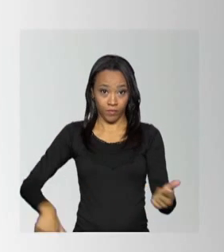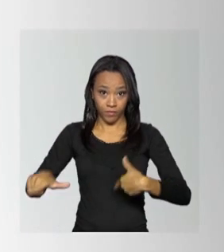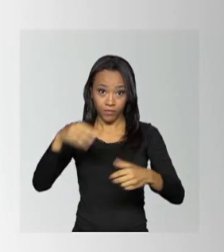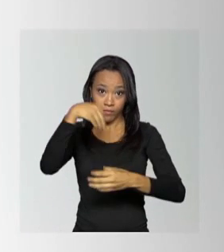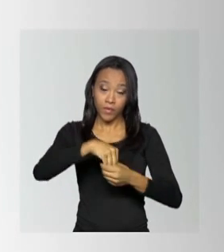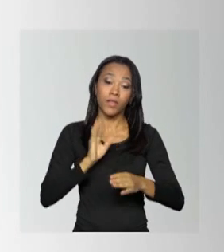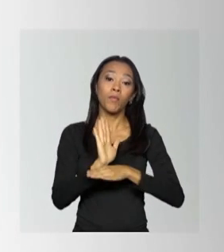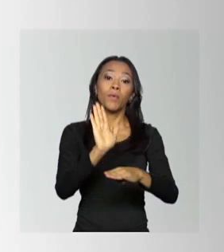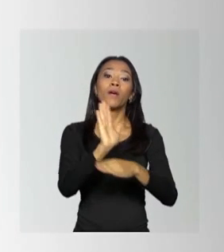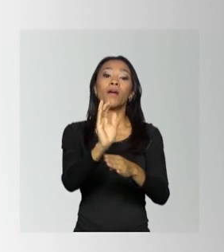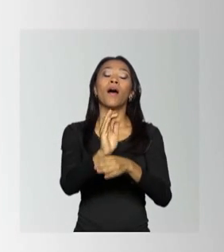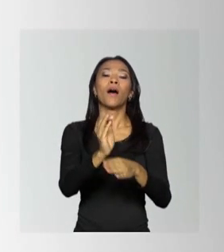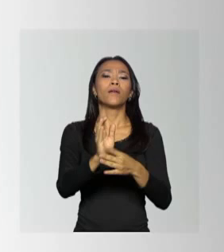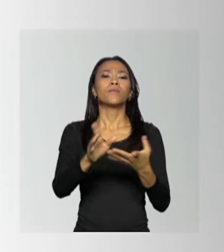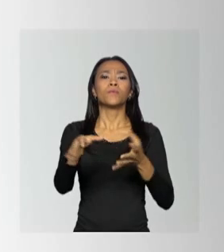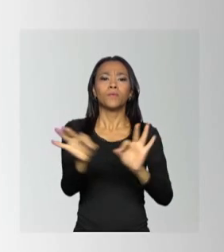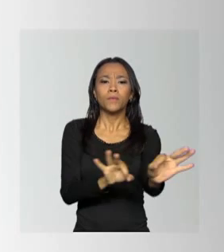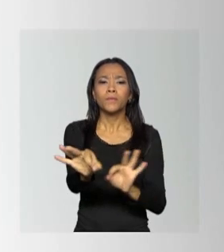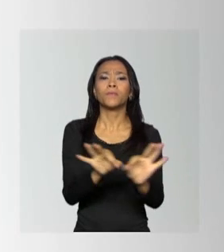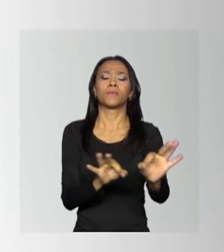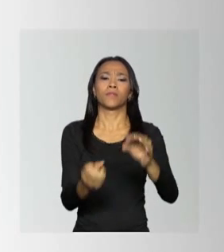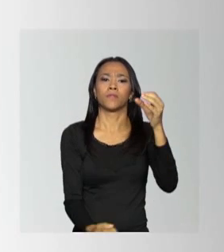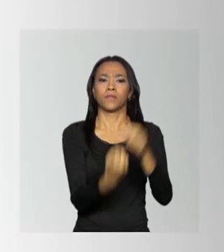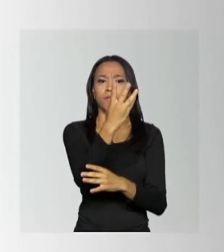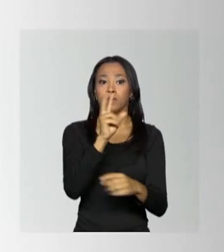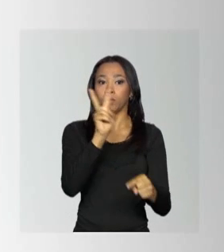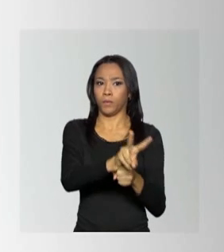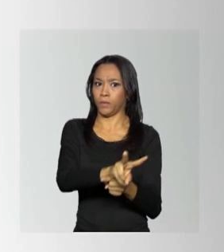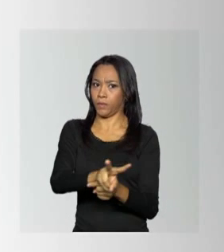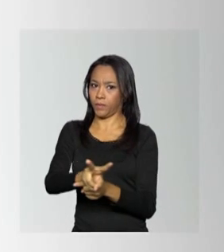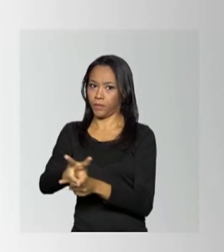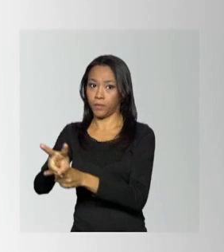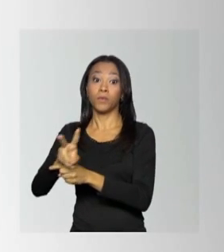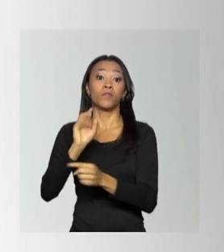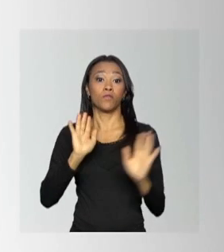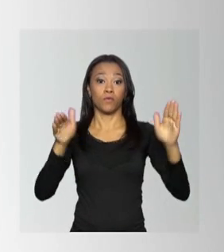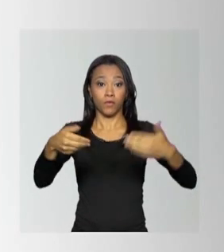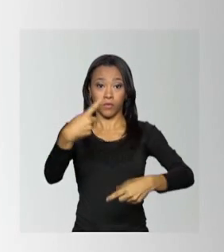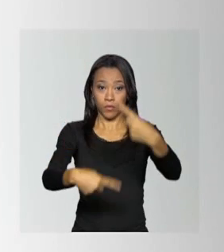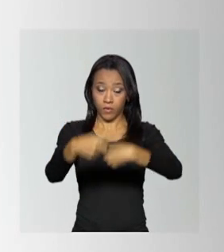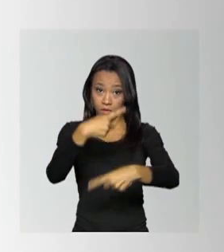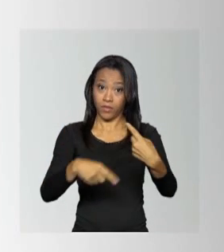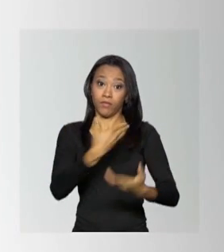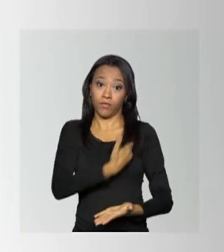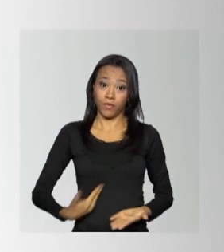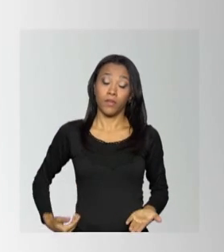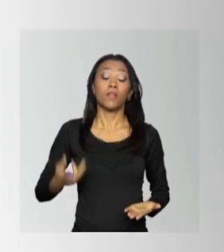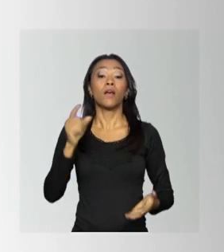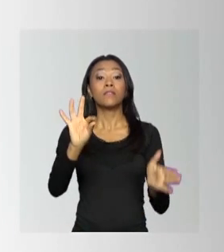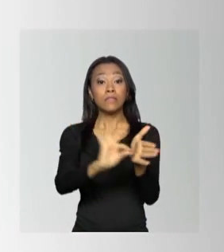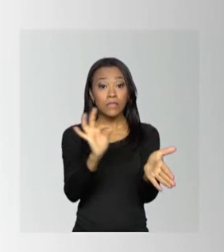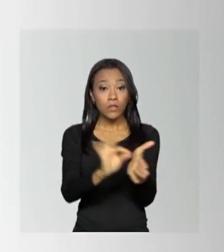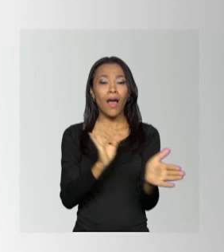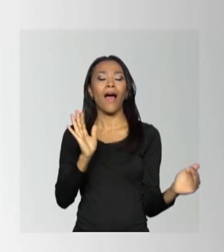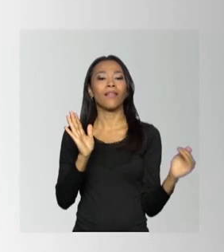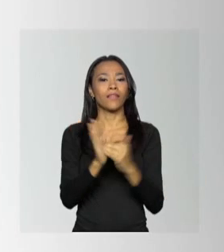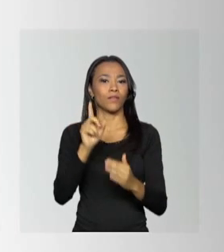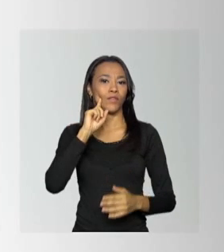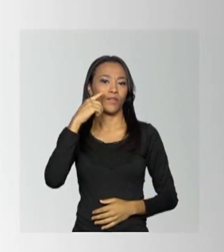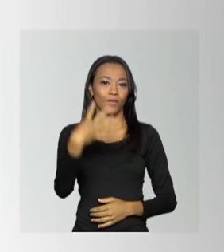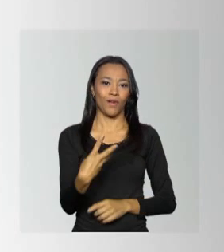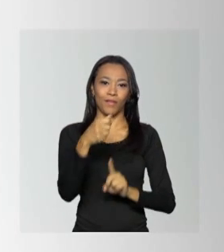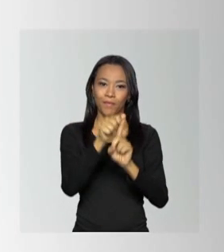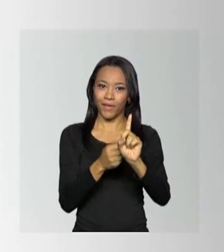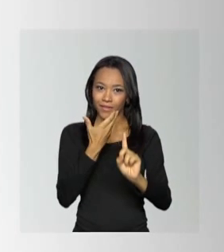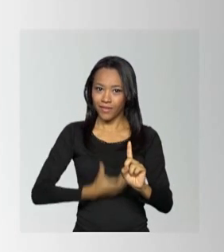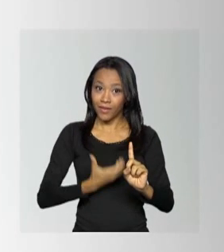o Estado na formulação, implementação e monitoramento de políticas públicas. As inscrições vão até 4 de